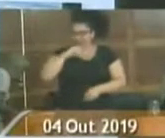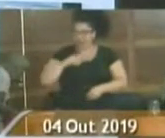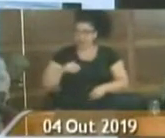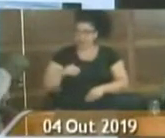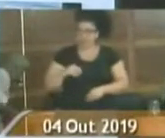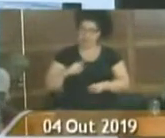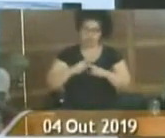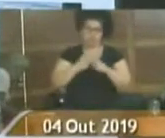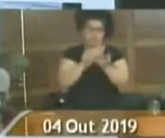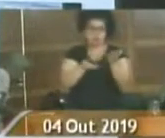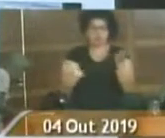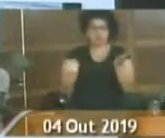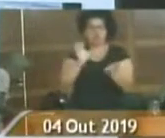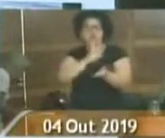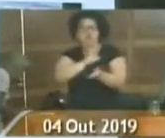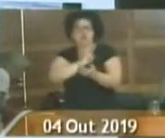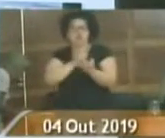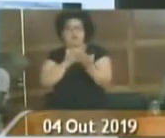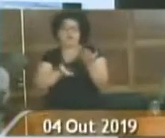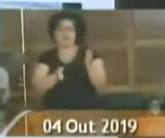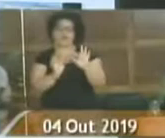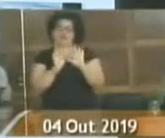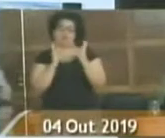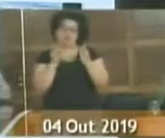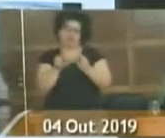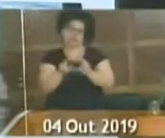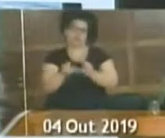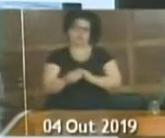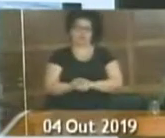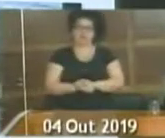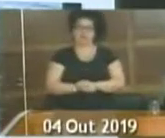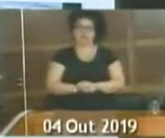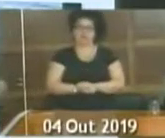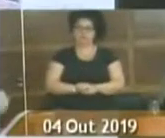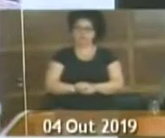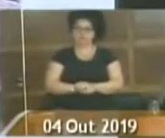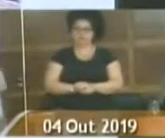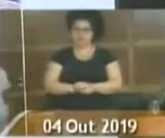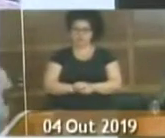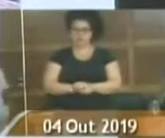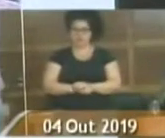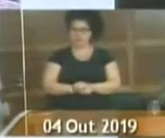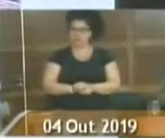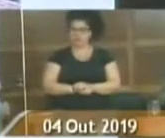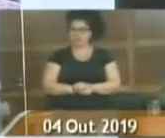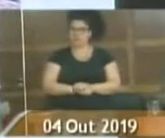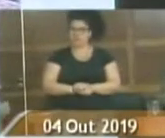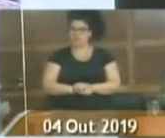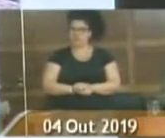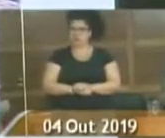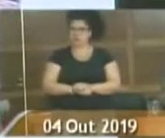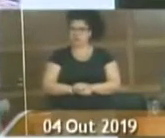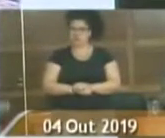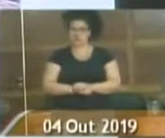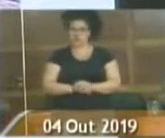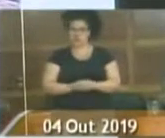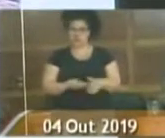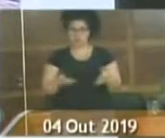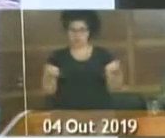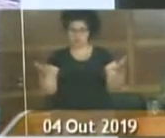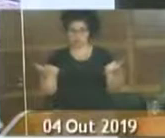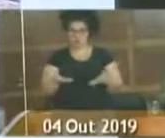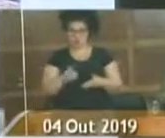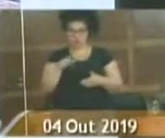amor que ele vivia e que ele tinha, tá? Pode passar, por favor. Atualmente também